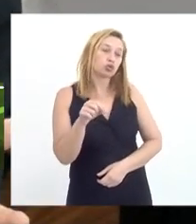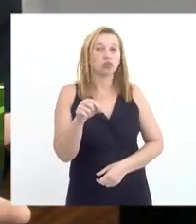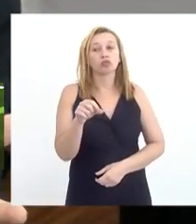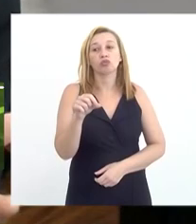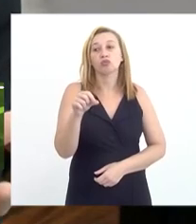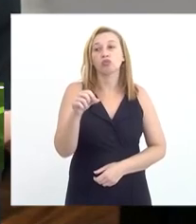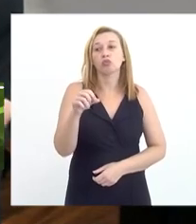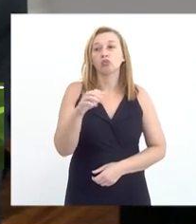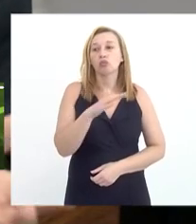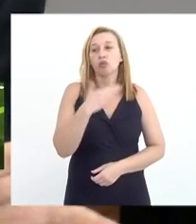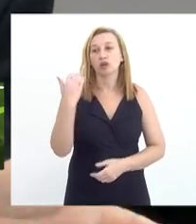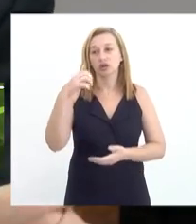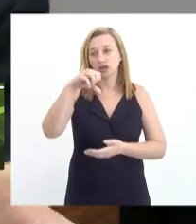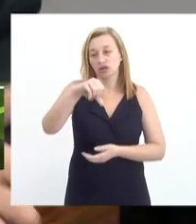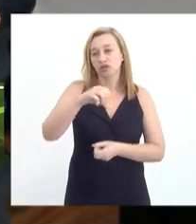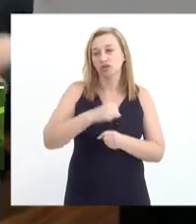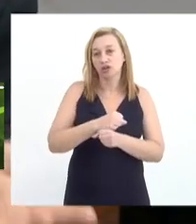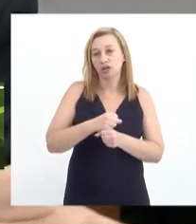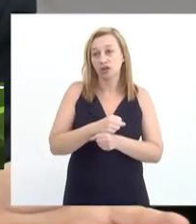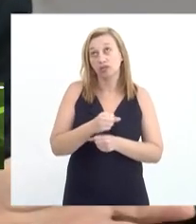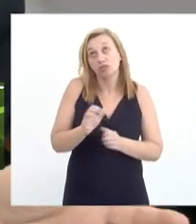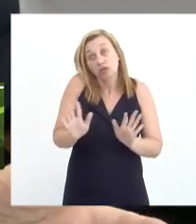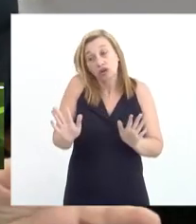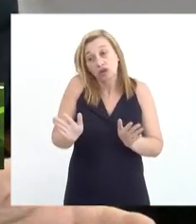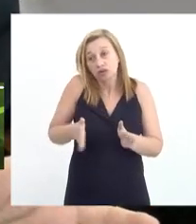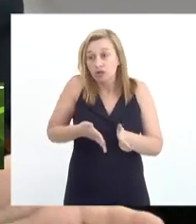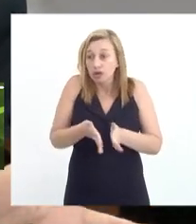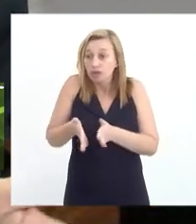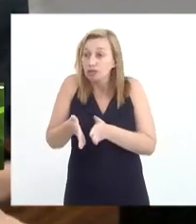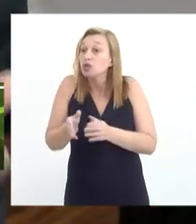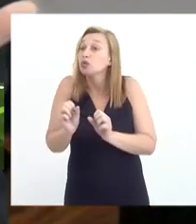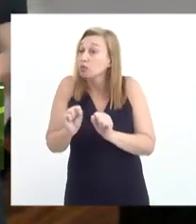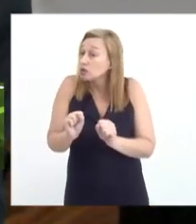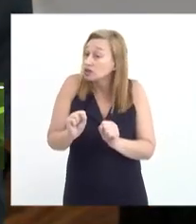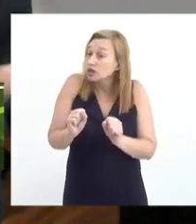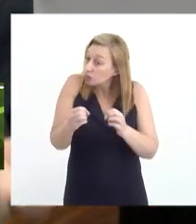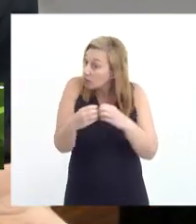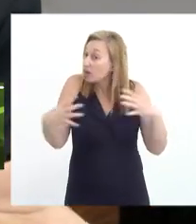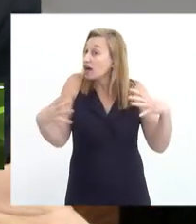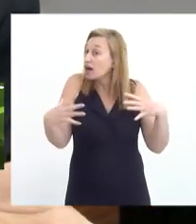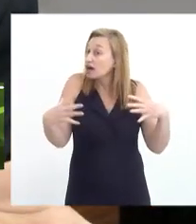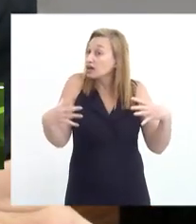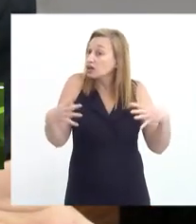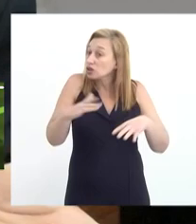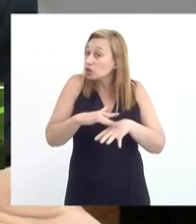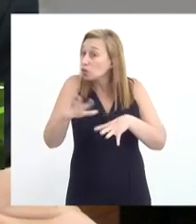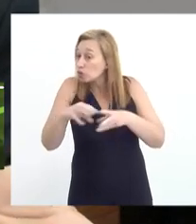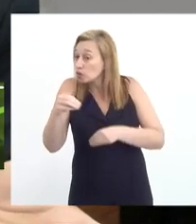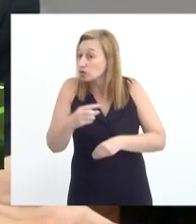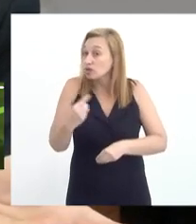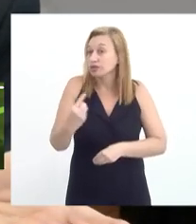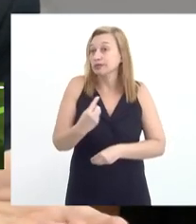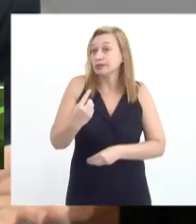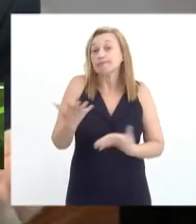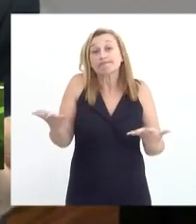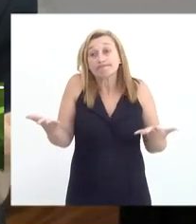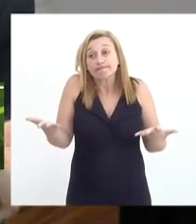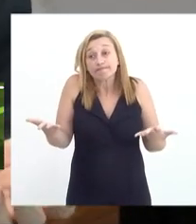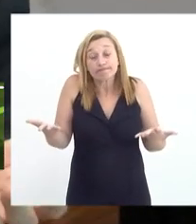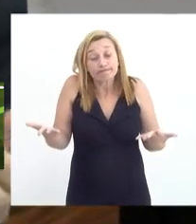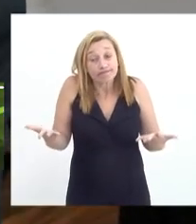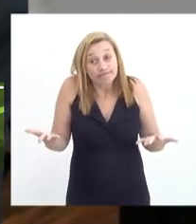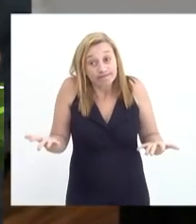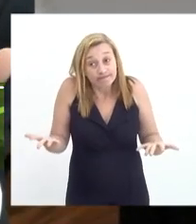anos Até porque No meio do caminho Pode ter Algum milagre Que nos cure Talvez eu morra jovem Alguma